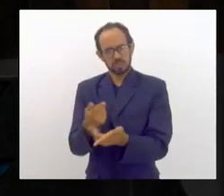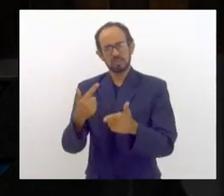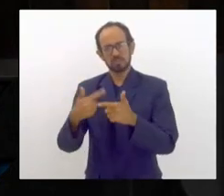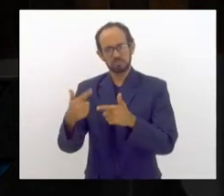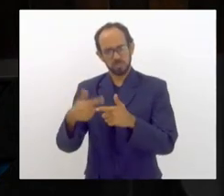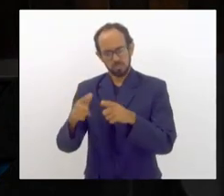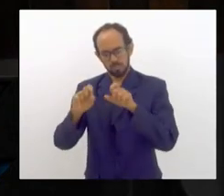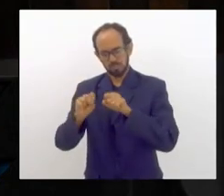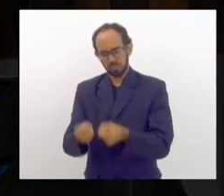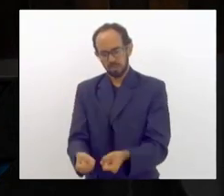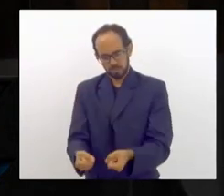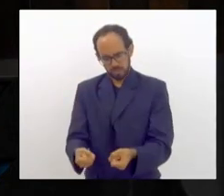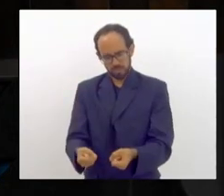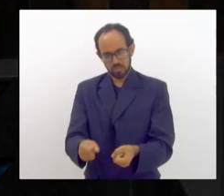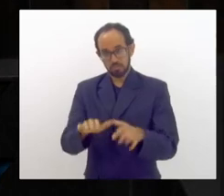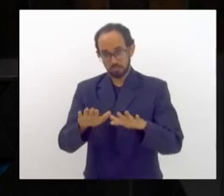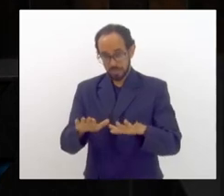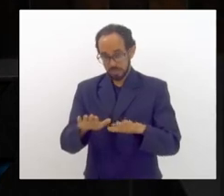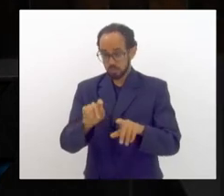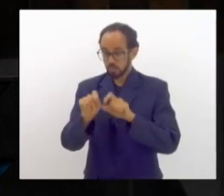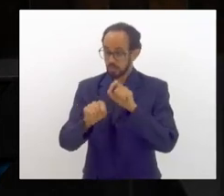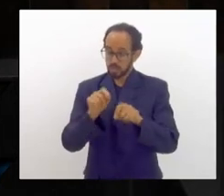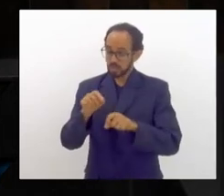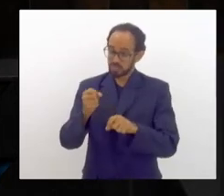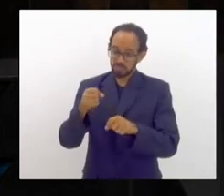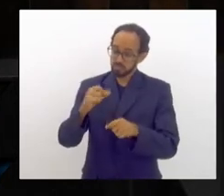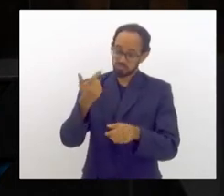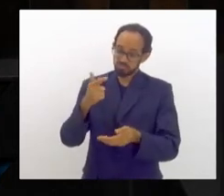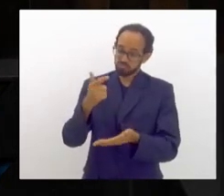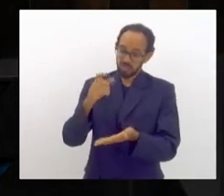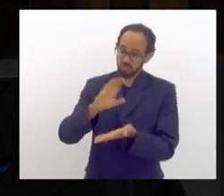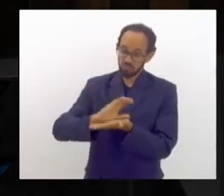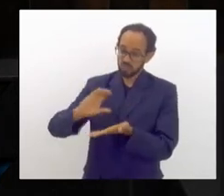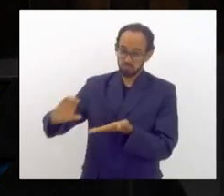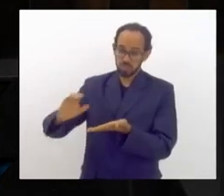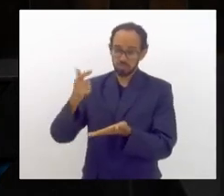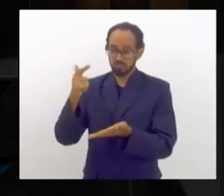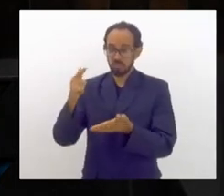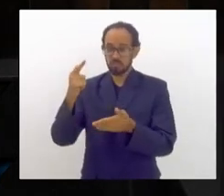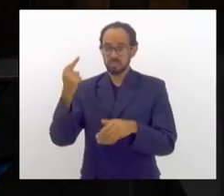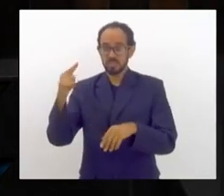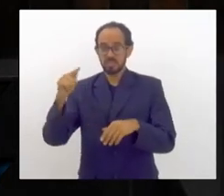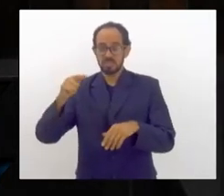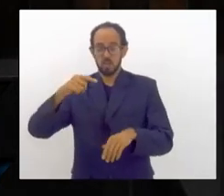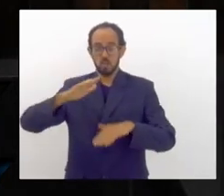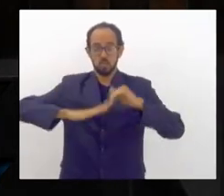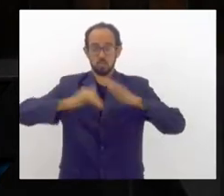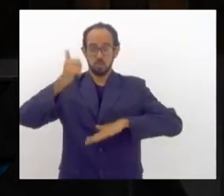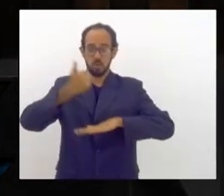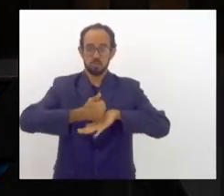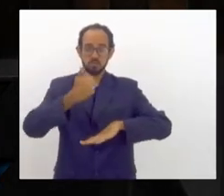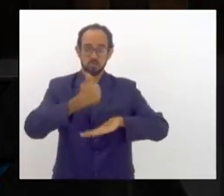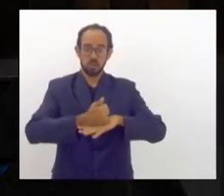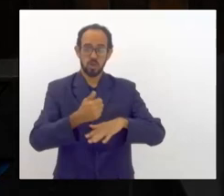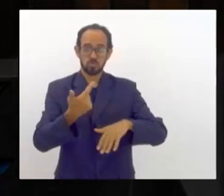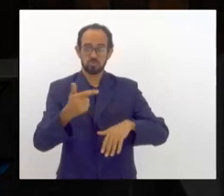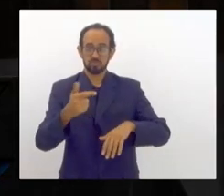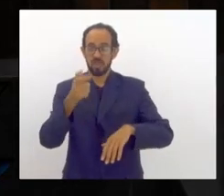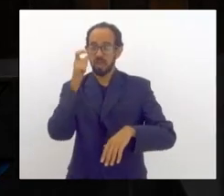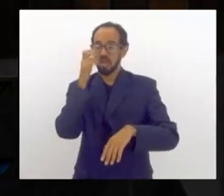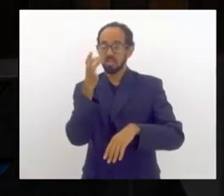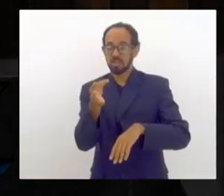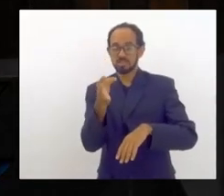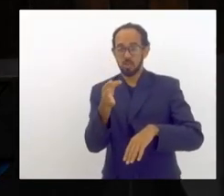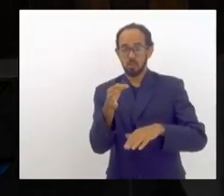tragédia. Agora, quando você não tem investimento, quando você não tem uma gestão qualificada, quando você não tem o mínimo de